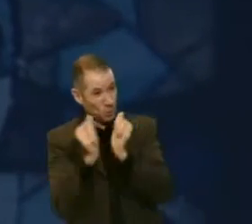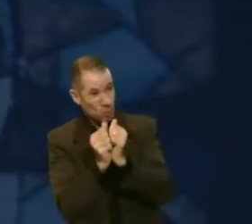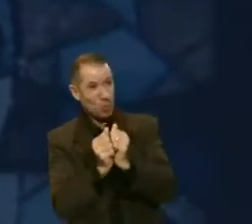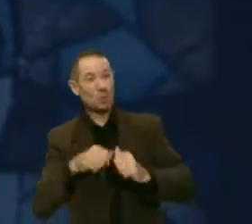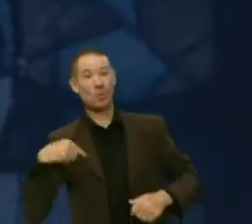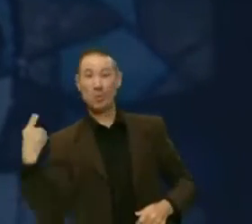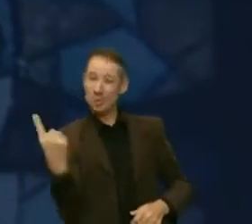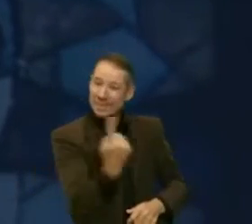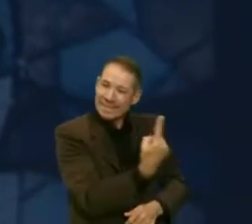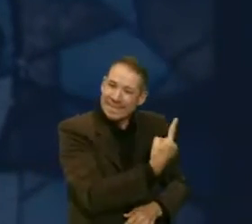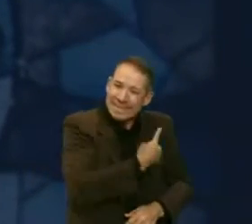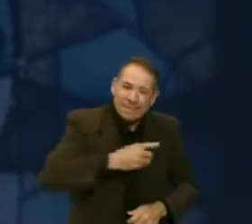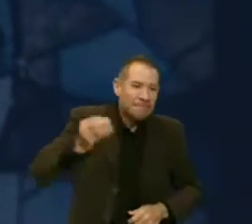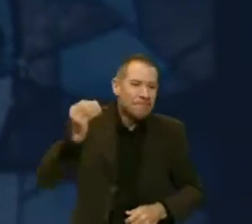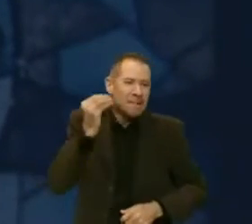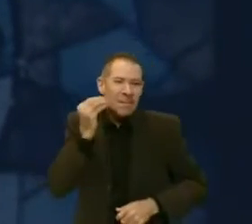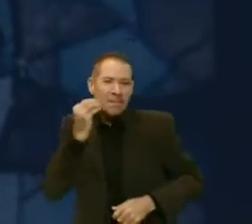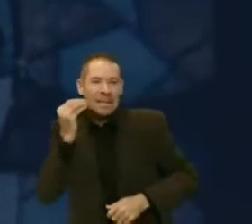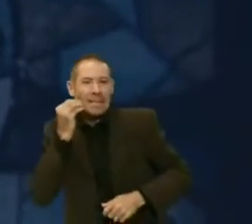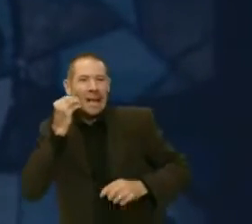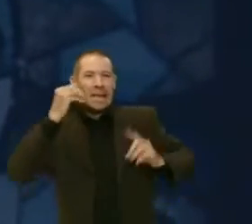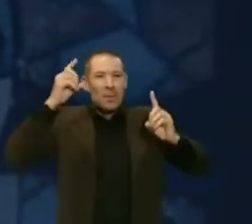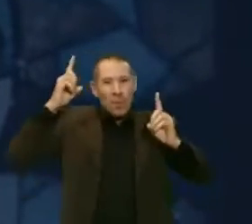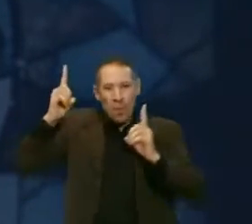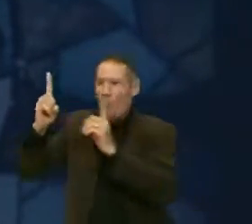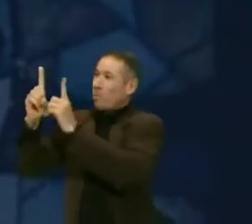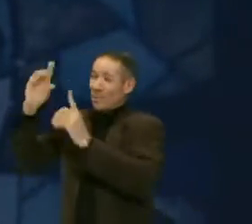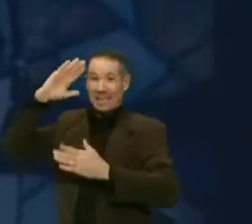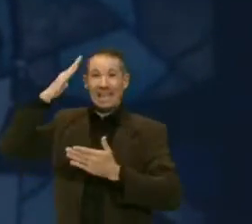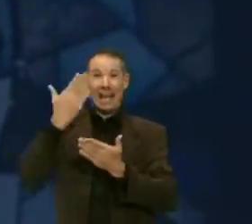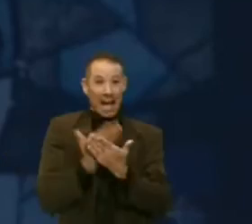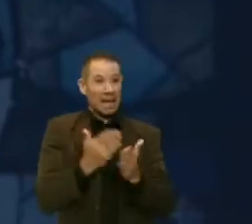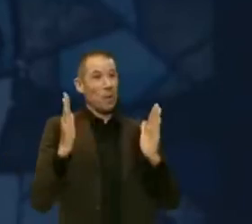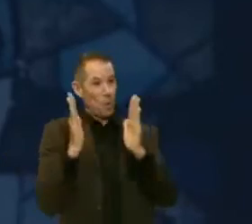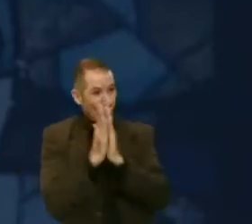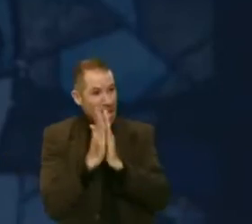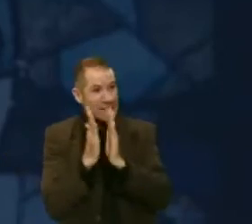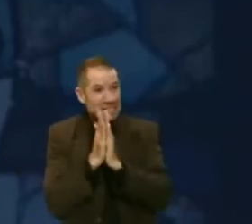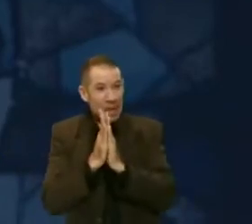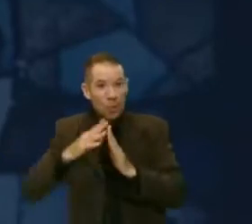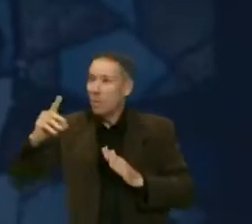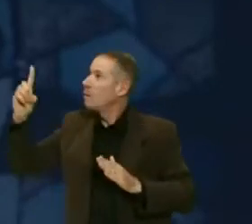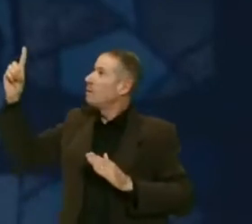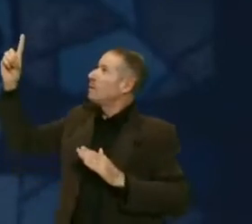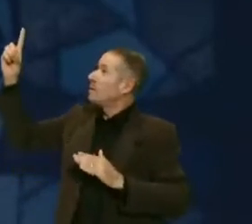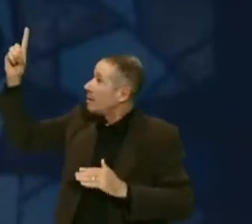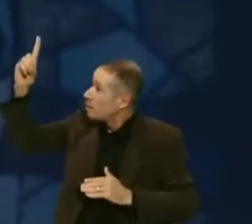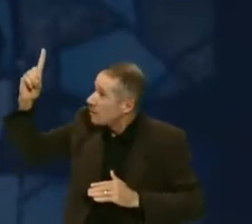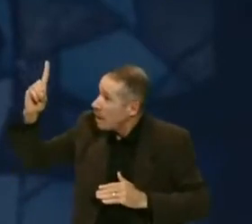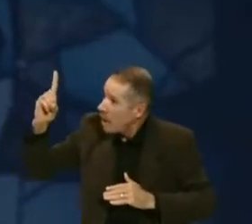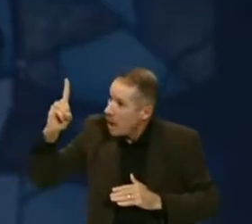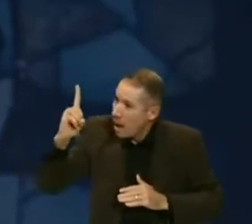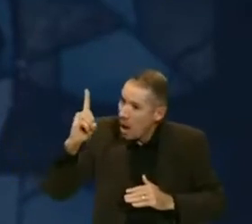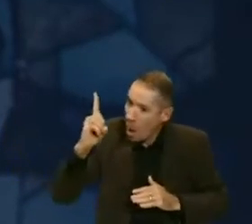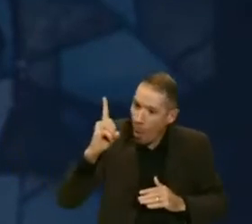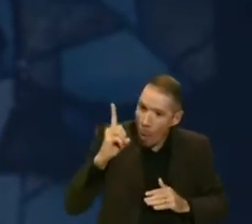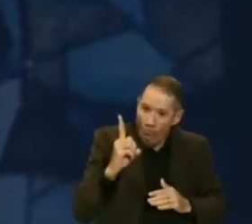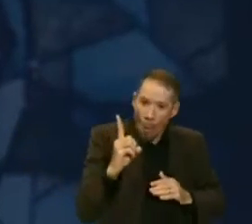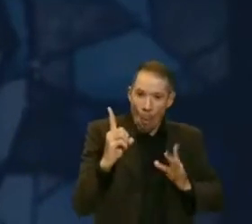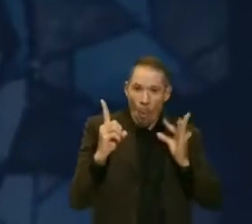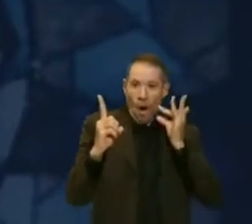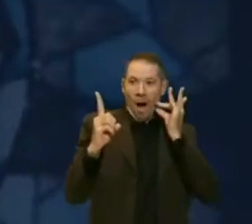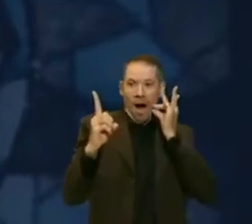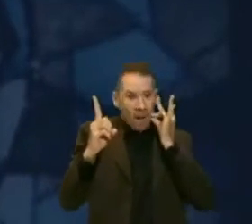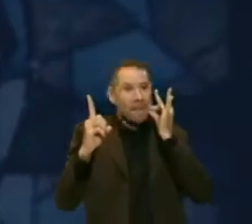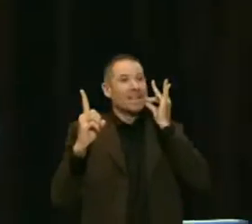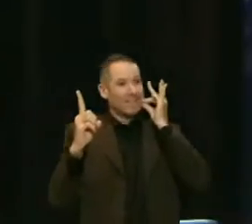você, experimentar um encontro, porque eu creio, a oração atrai a presença de Deus. A oração traz a presença